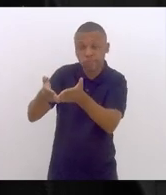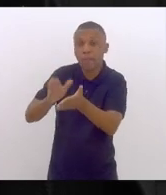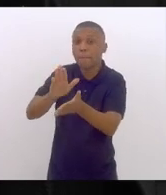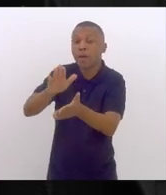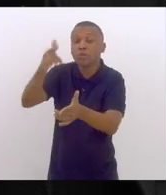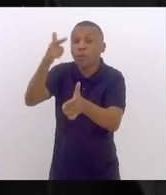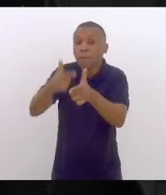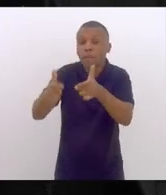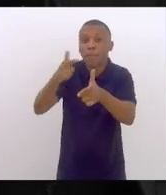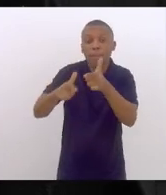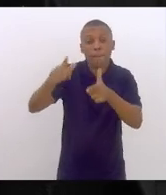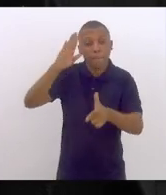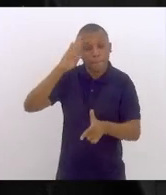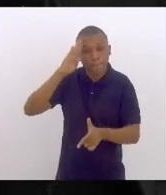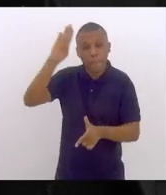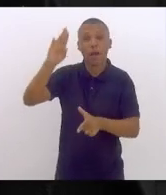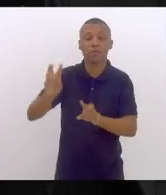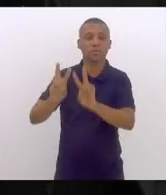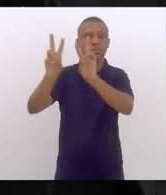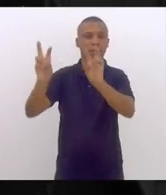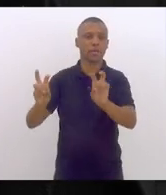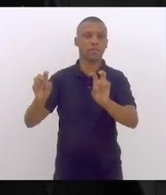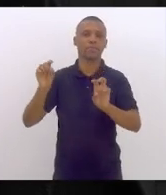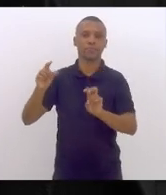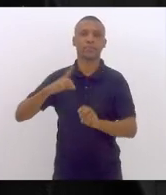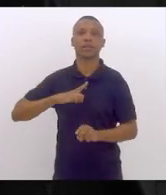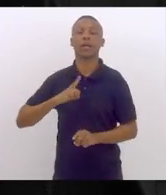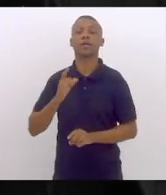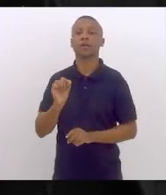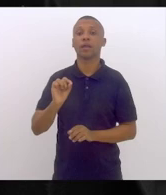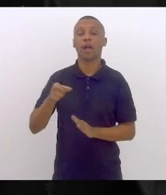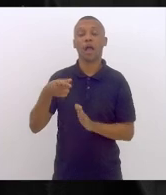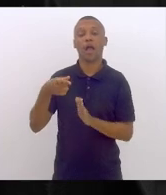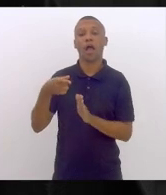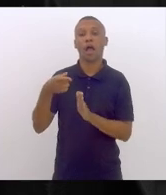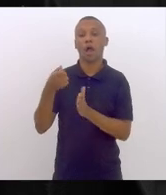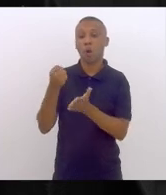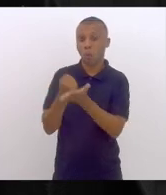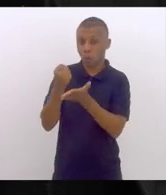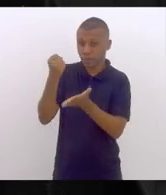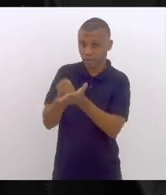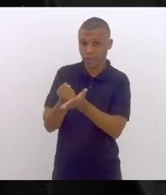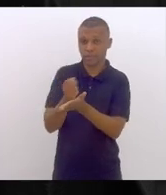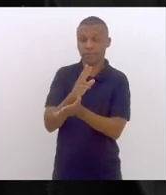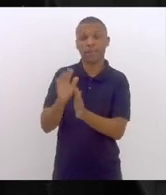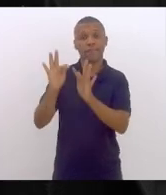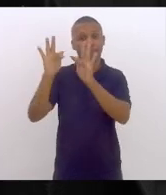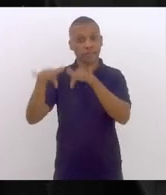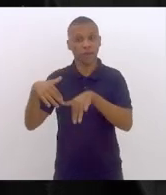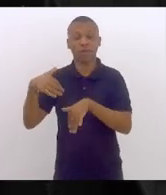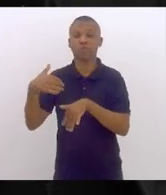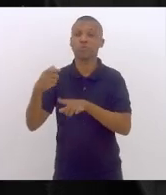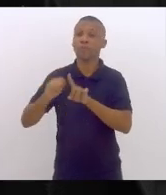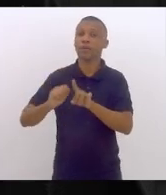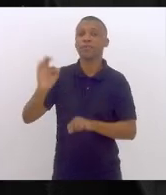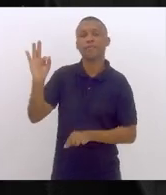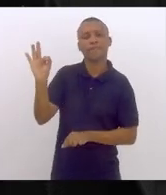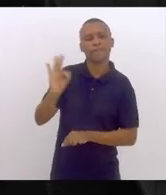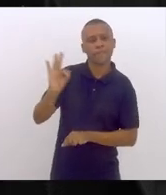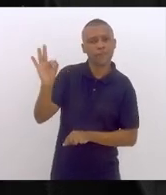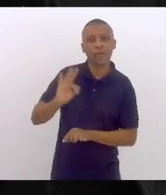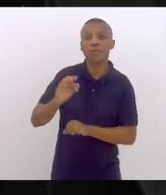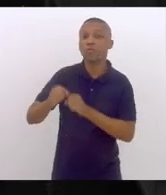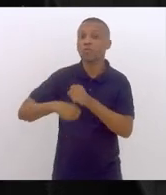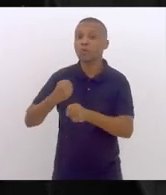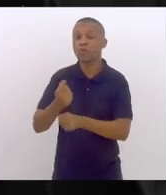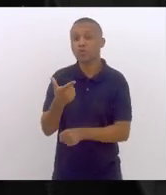em relação a esse tema é que a concessão Vai expirar em fevereiro de 2023 não